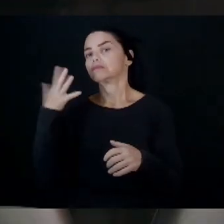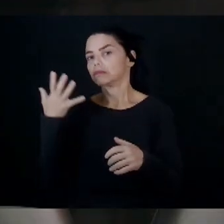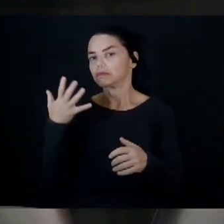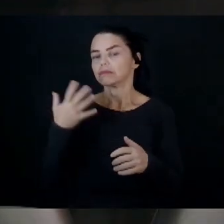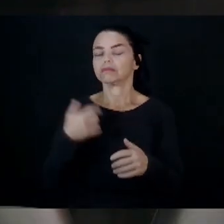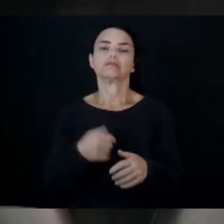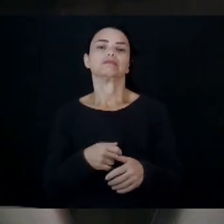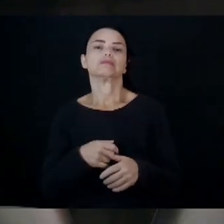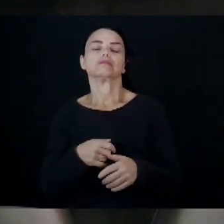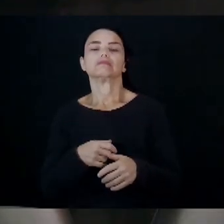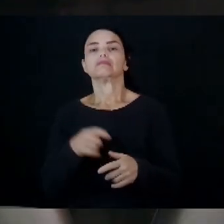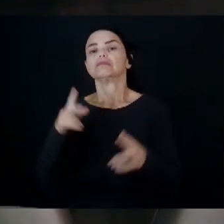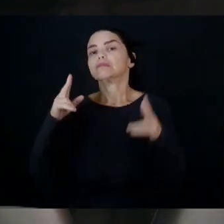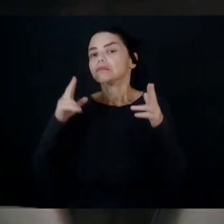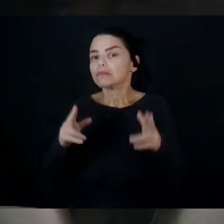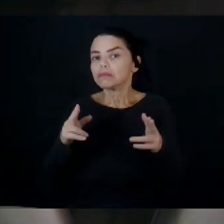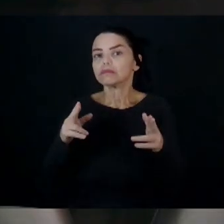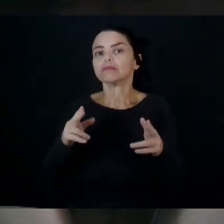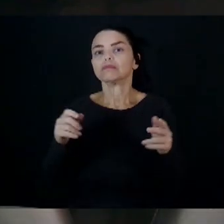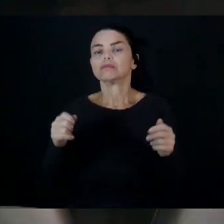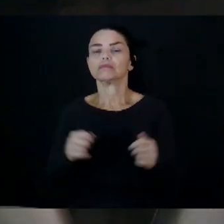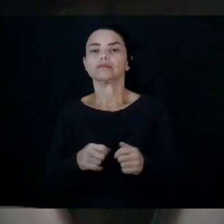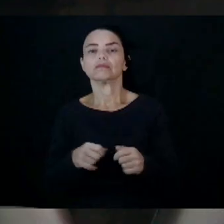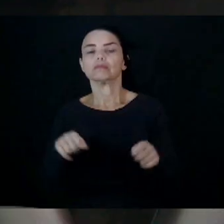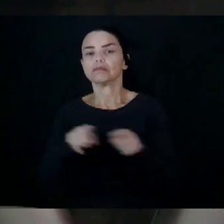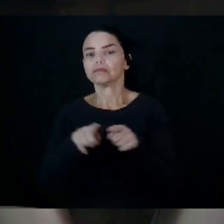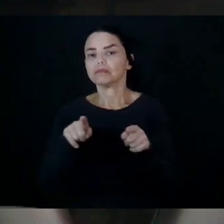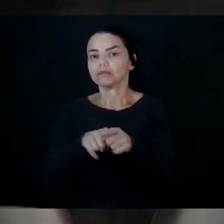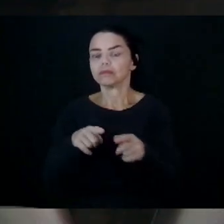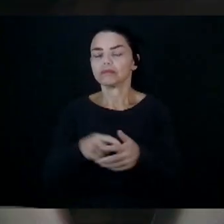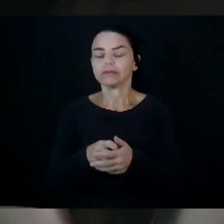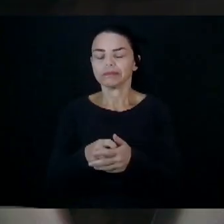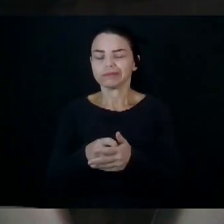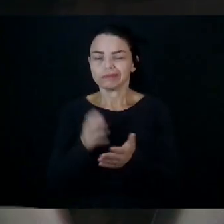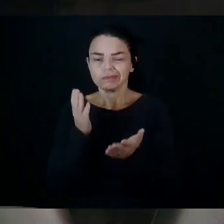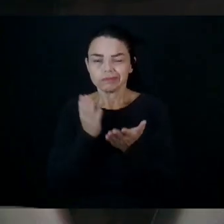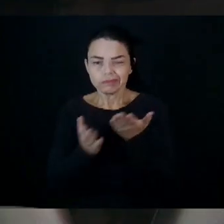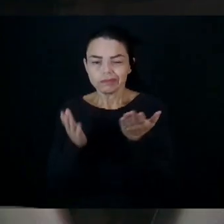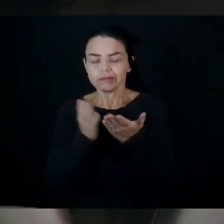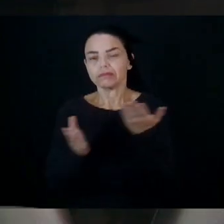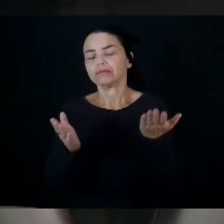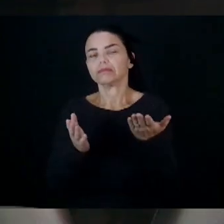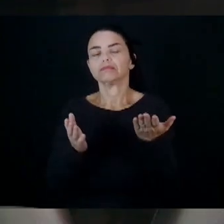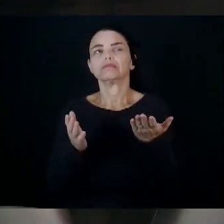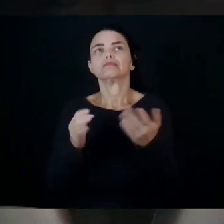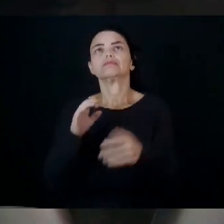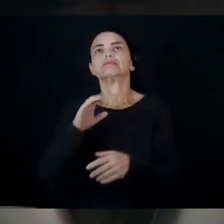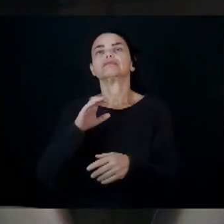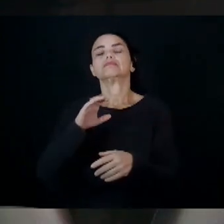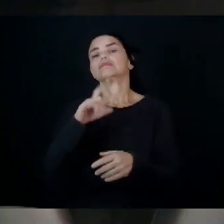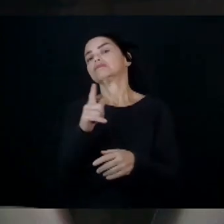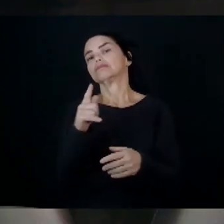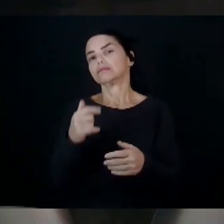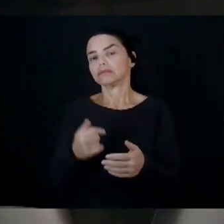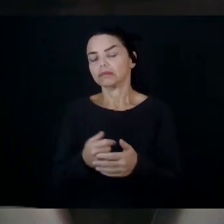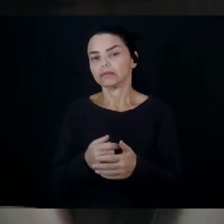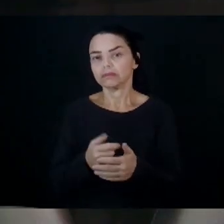mesmo tempo, e você perde um pouco ali a clareza. Você perde um pouco a